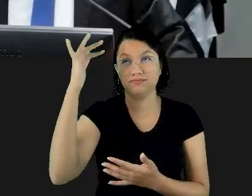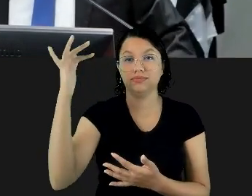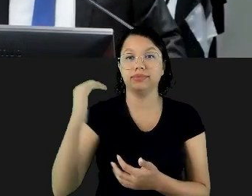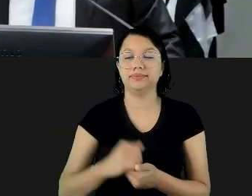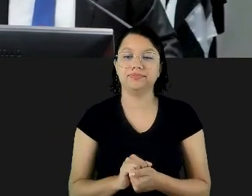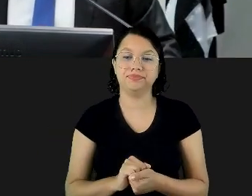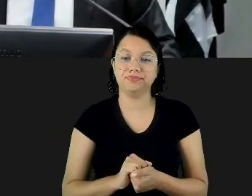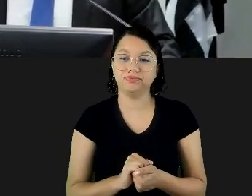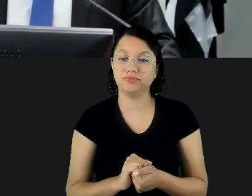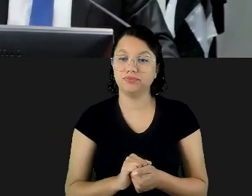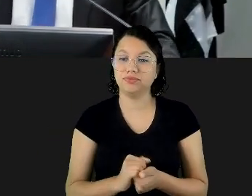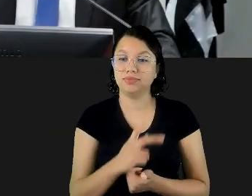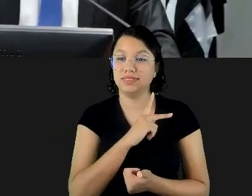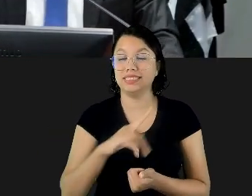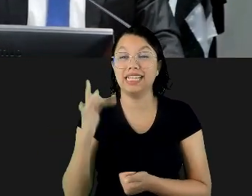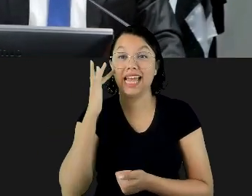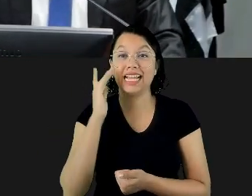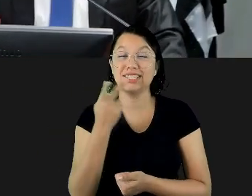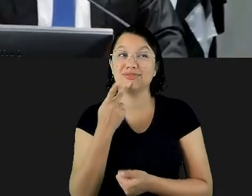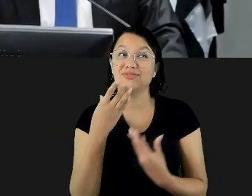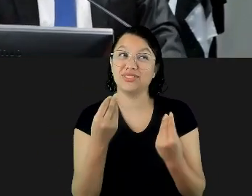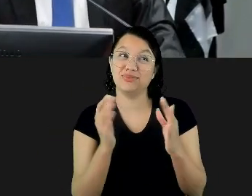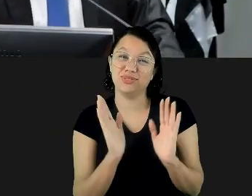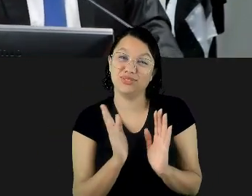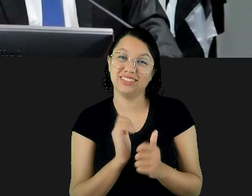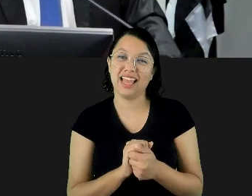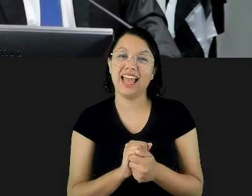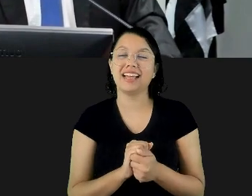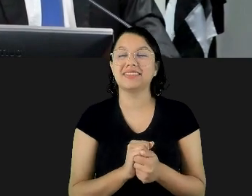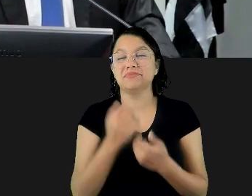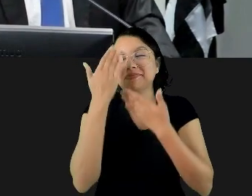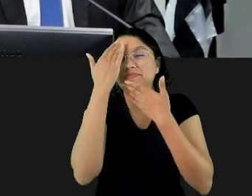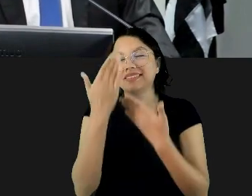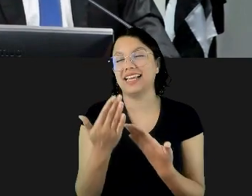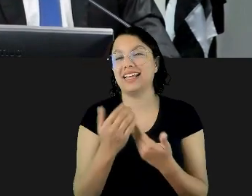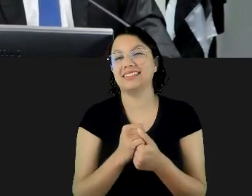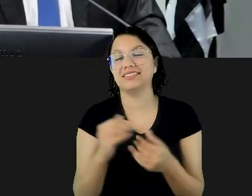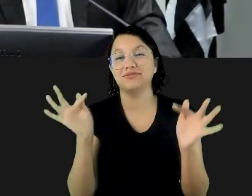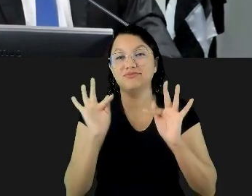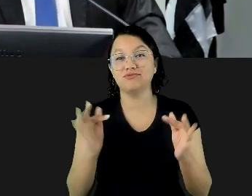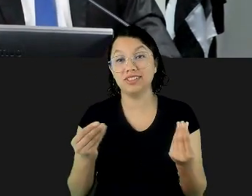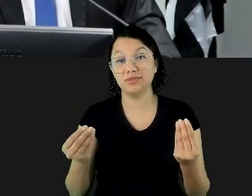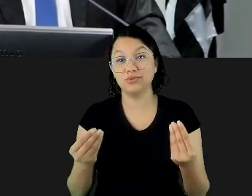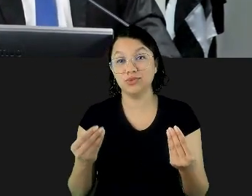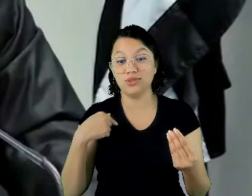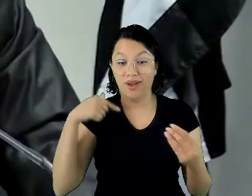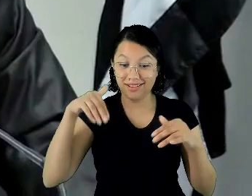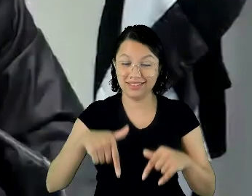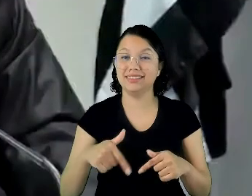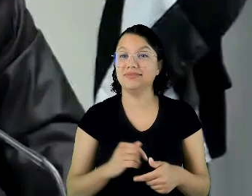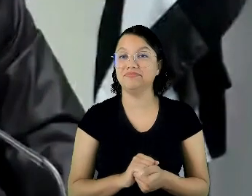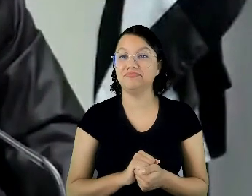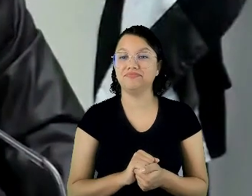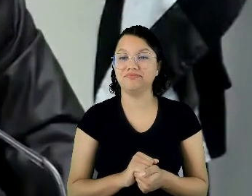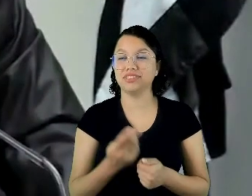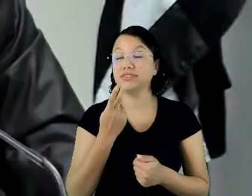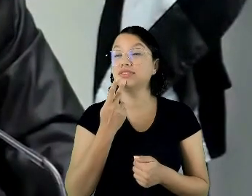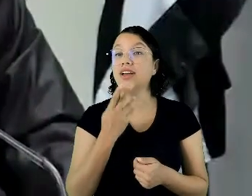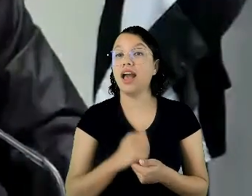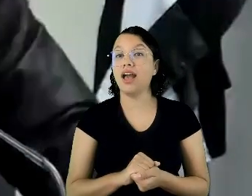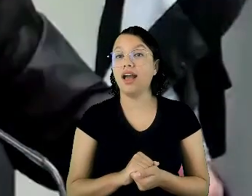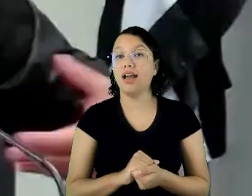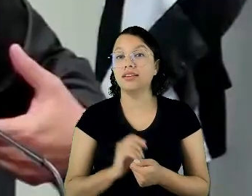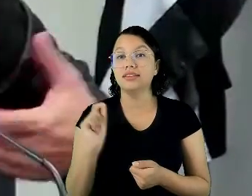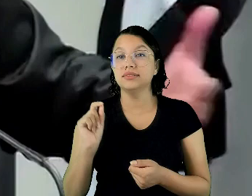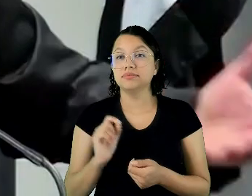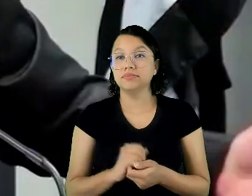Presidente, acho que eu já falei demais para o meu tamanho. Muito obrigado. Estou muito feliz de estar aqui e dizer que eu